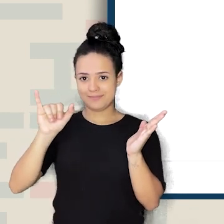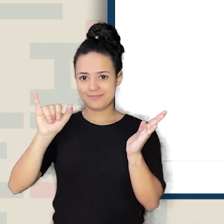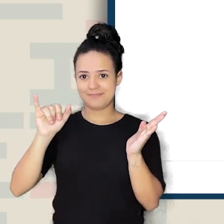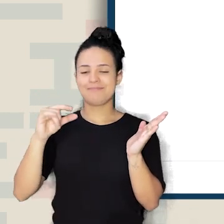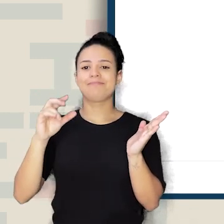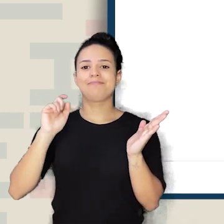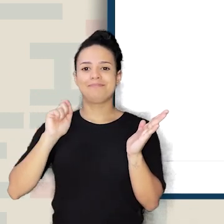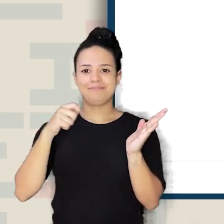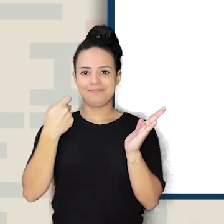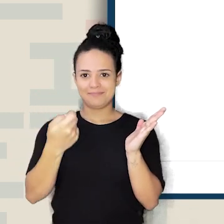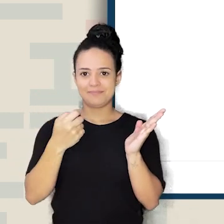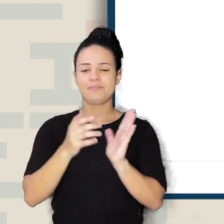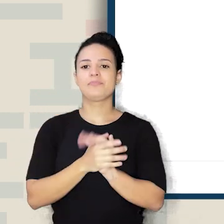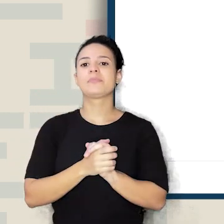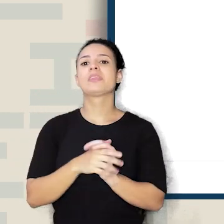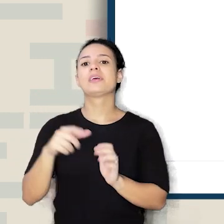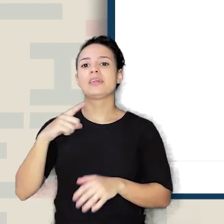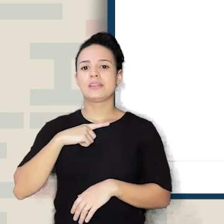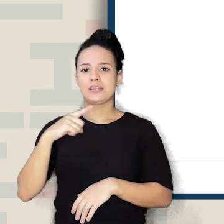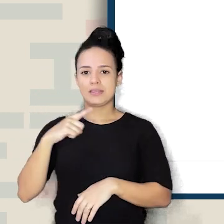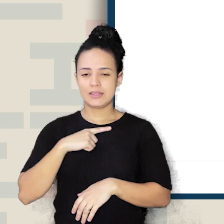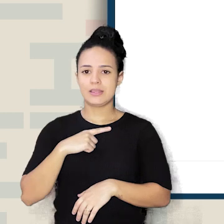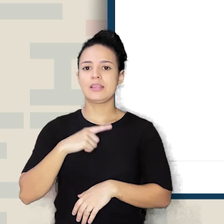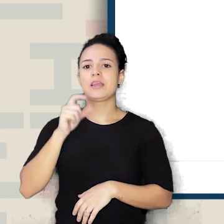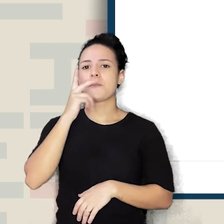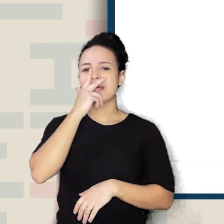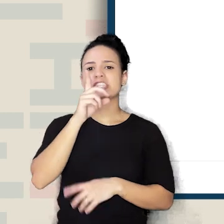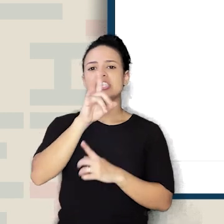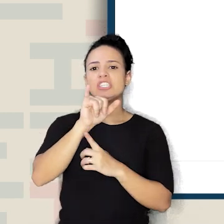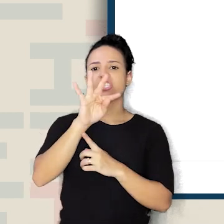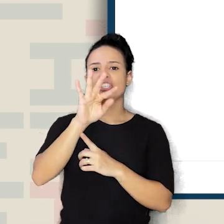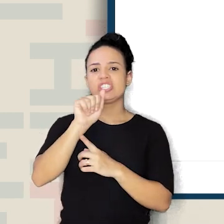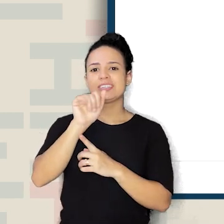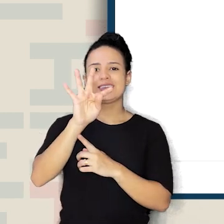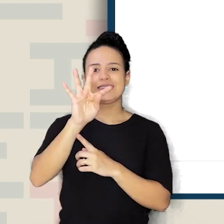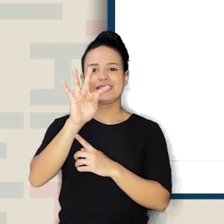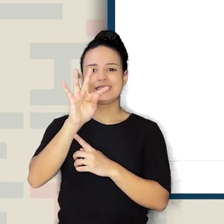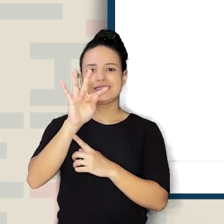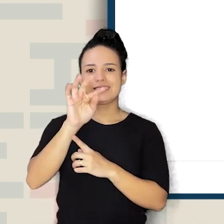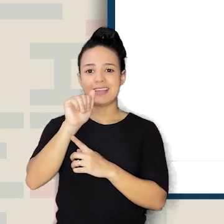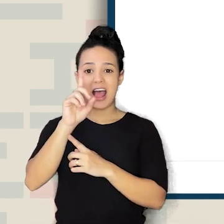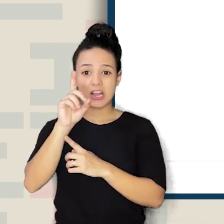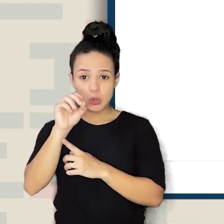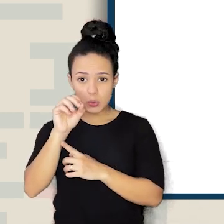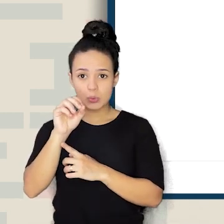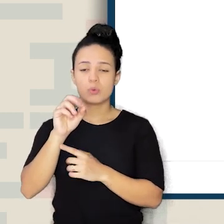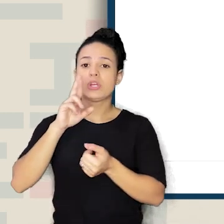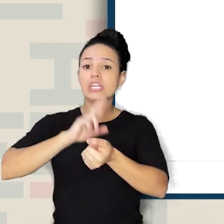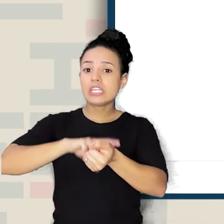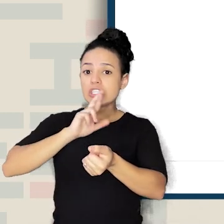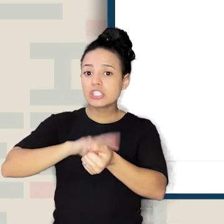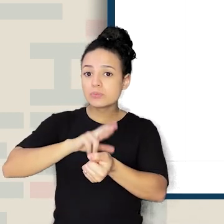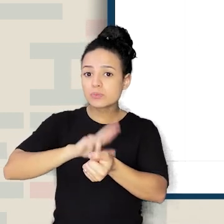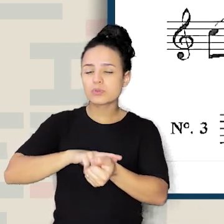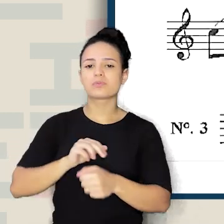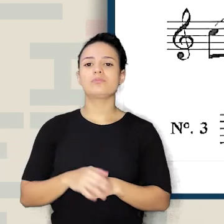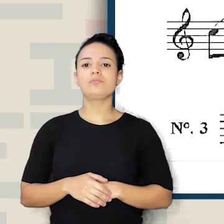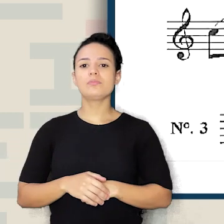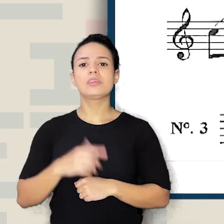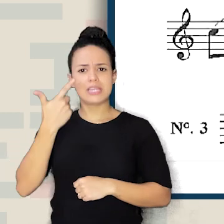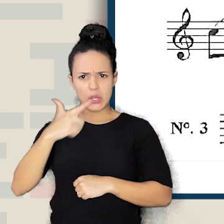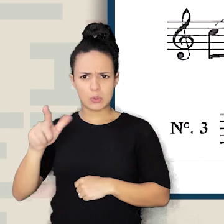livro Pozzoli, Ditado Melódico, tá? Tem ele ditado ritmo, tem ele ditado melódico também. E eu trouxe aqui para a